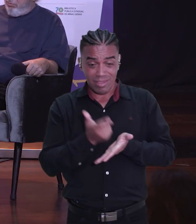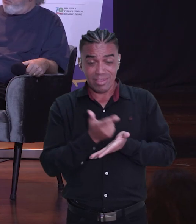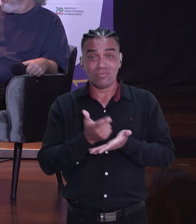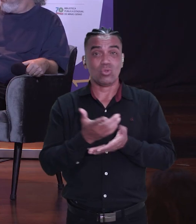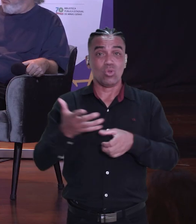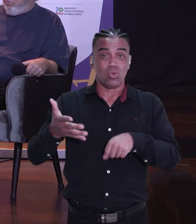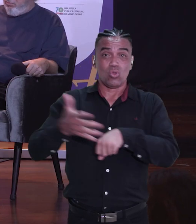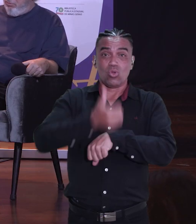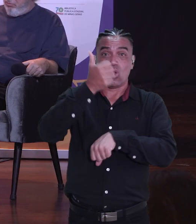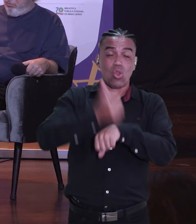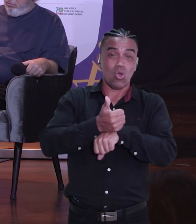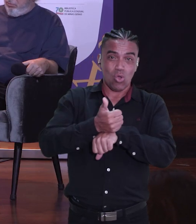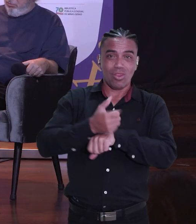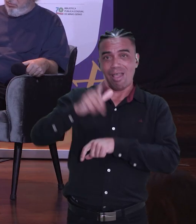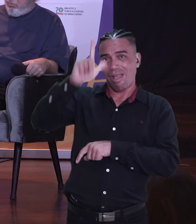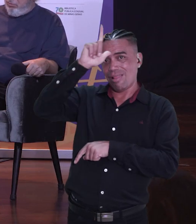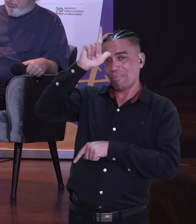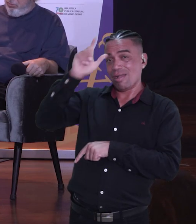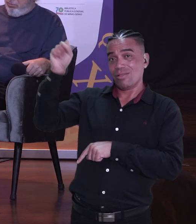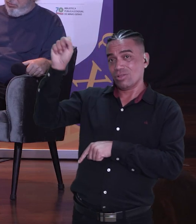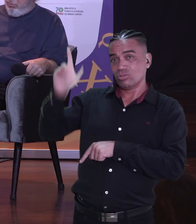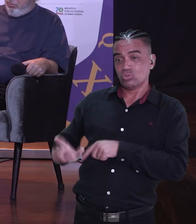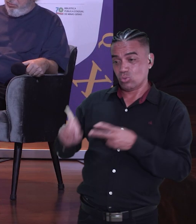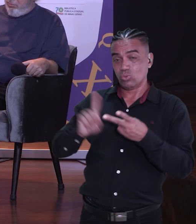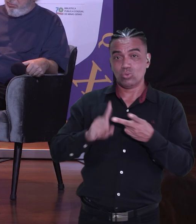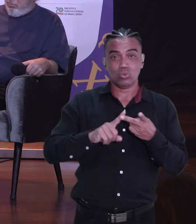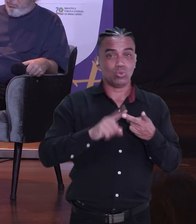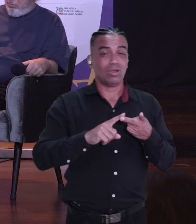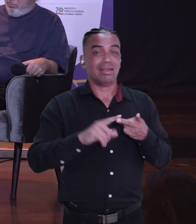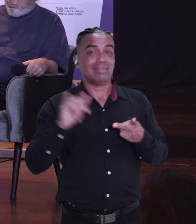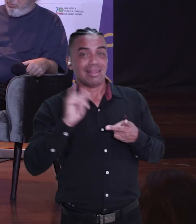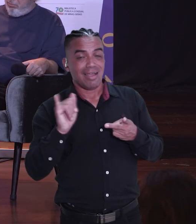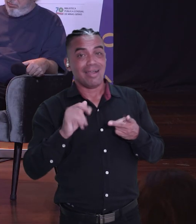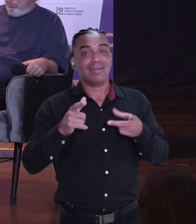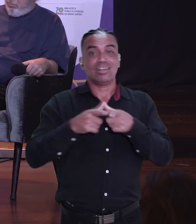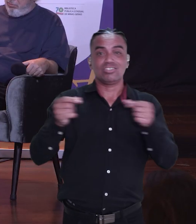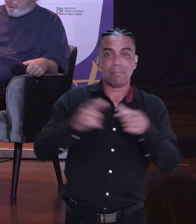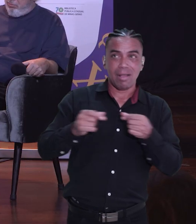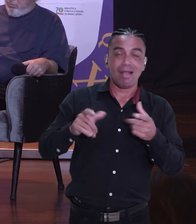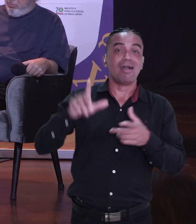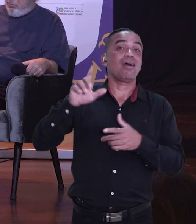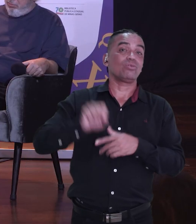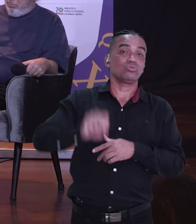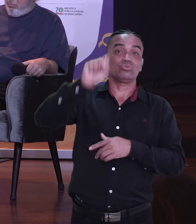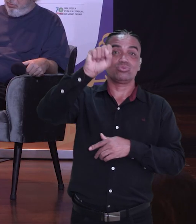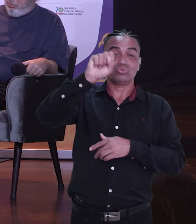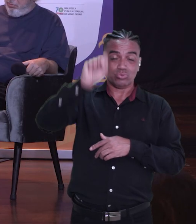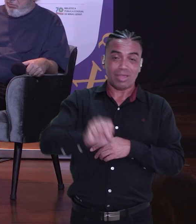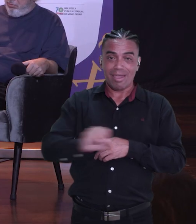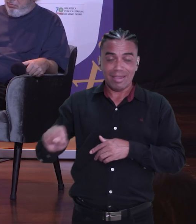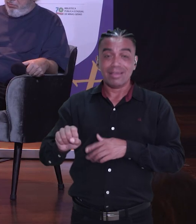livro sobre a colônia alemã no Rio Grande do Sul, a colônia italiana e japonesa em São Paulo, no sudeste do país, e as